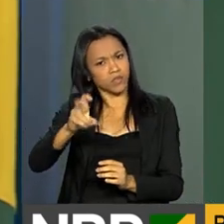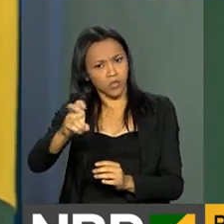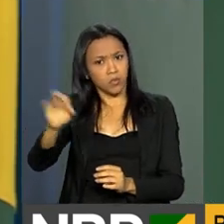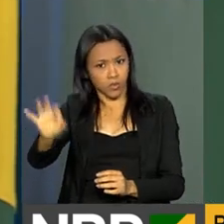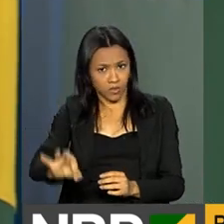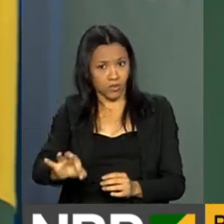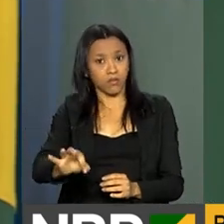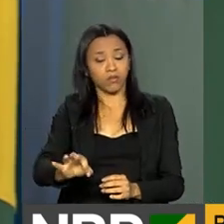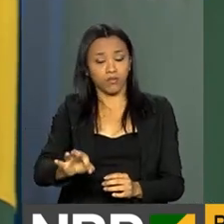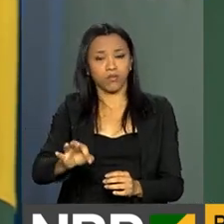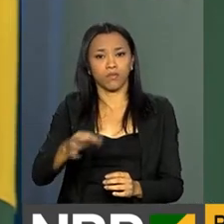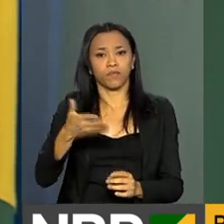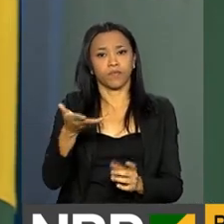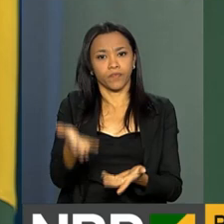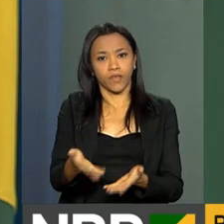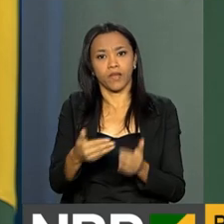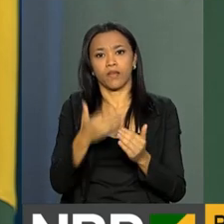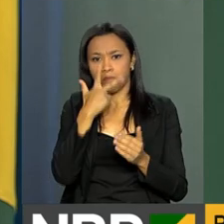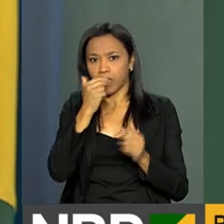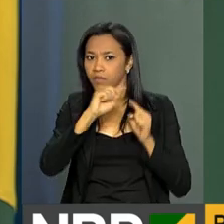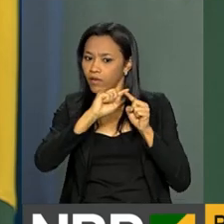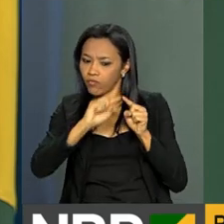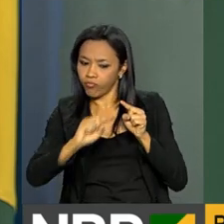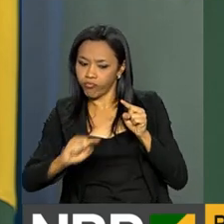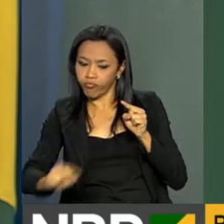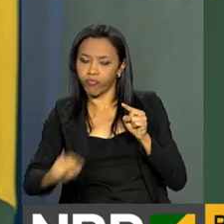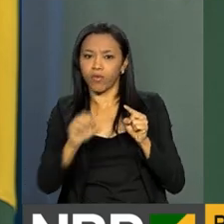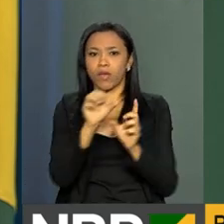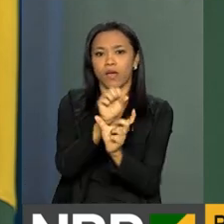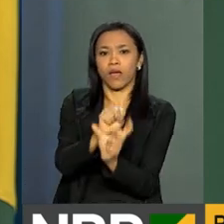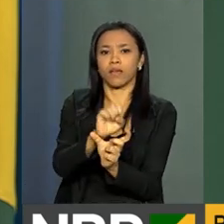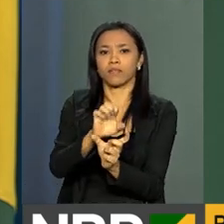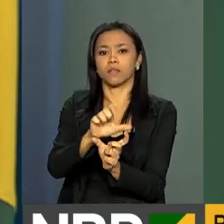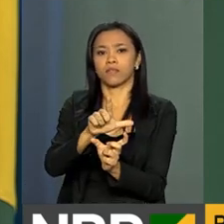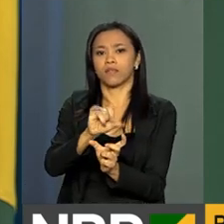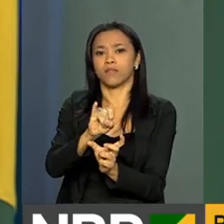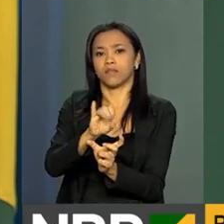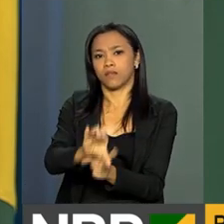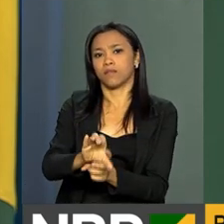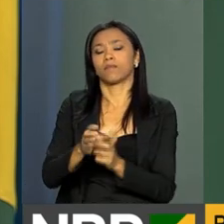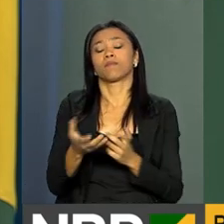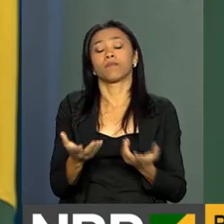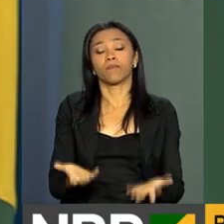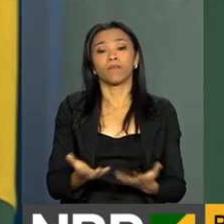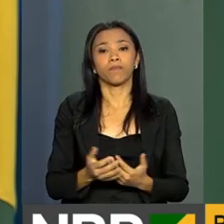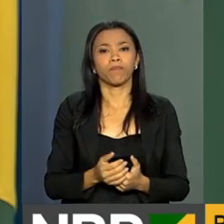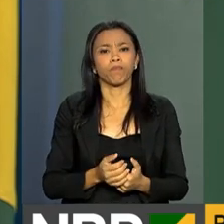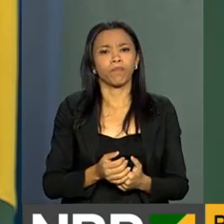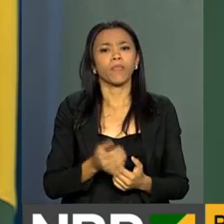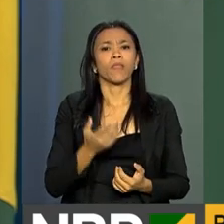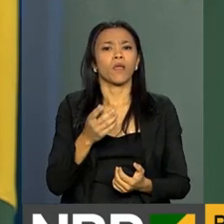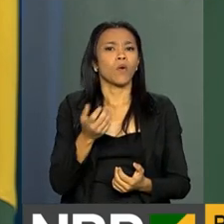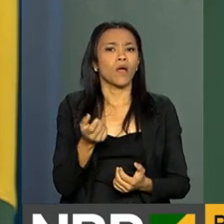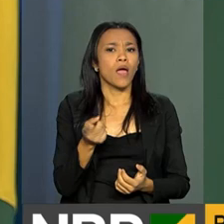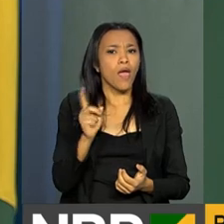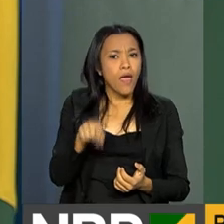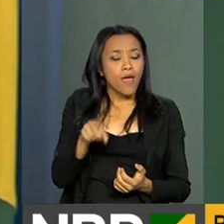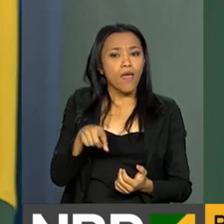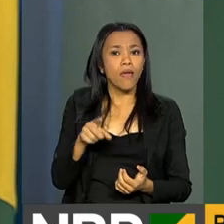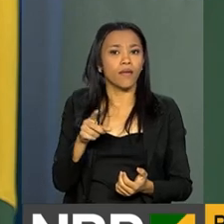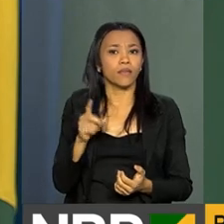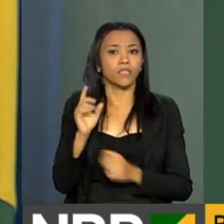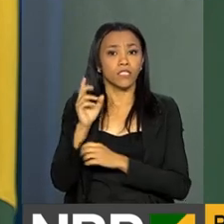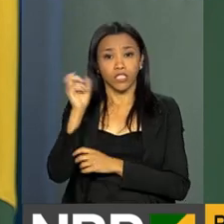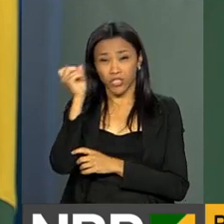pelo como as coisas estão caminhando, não é? Nós dizemos, bom, há dificuldades, há, mas são dificuldades herdadas,